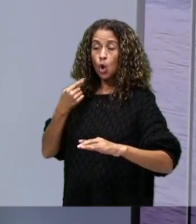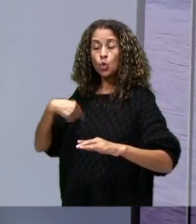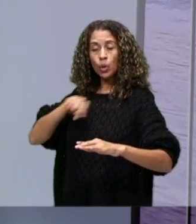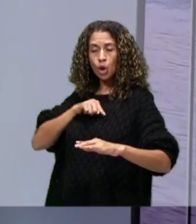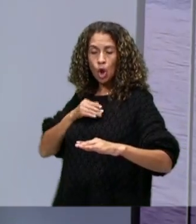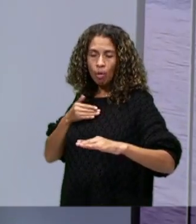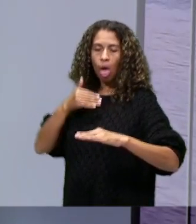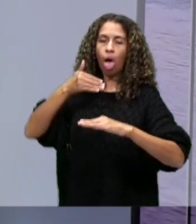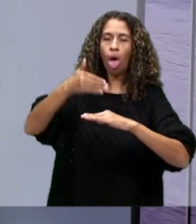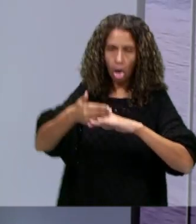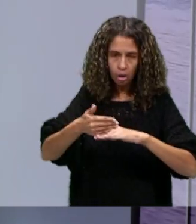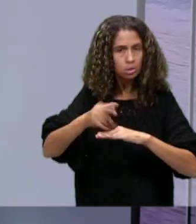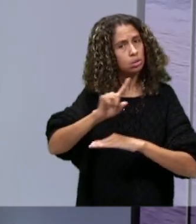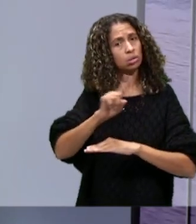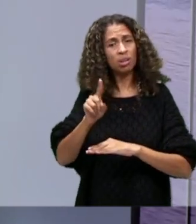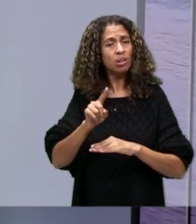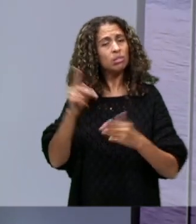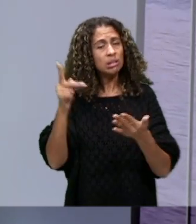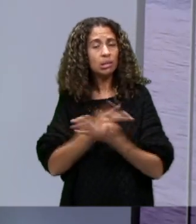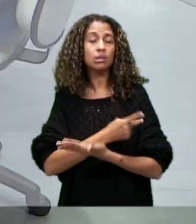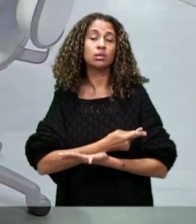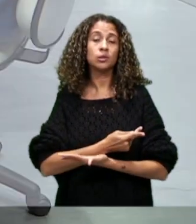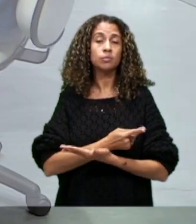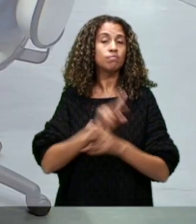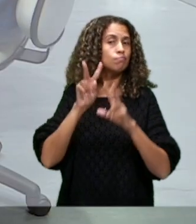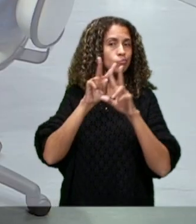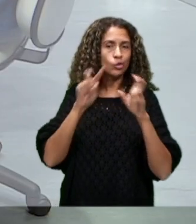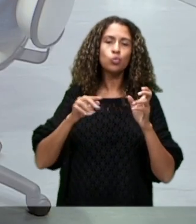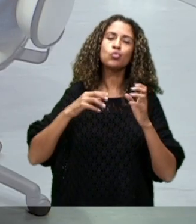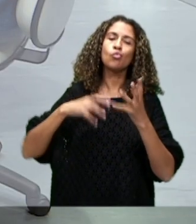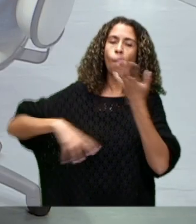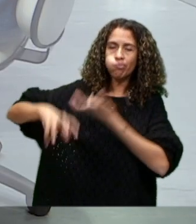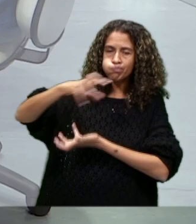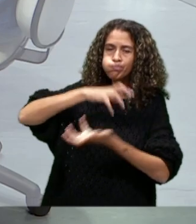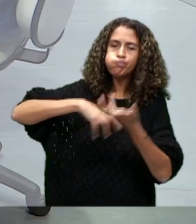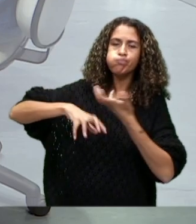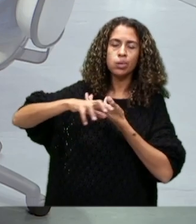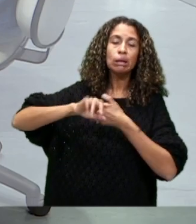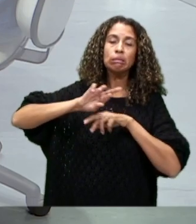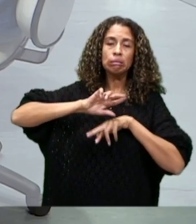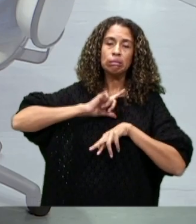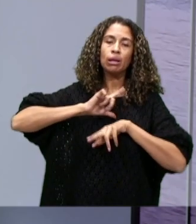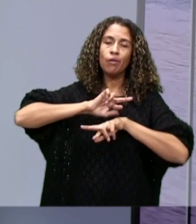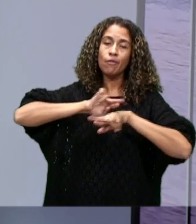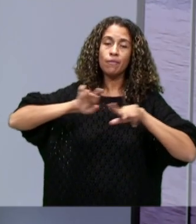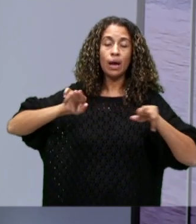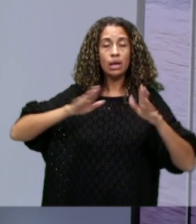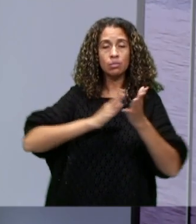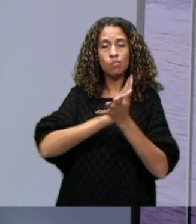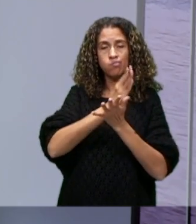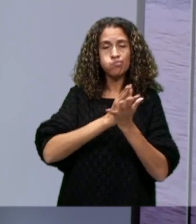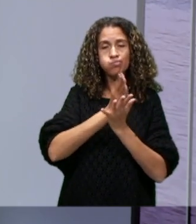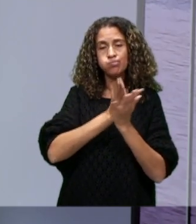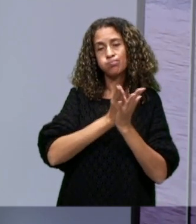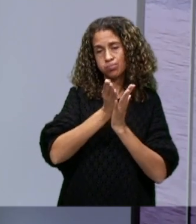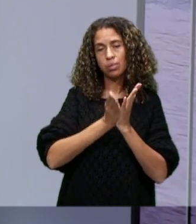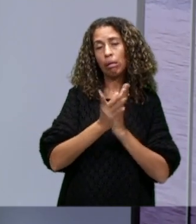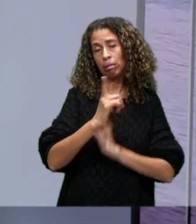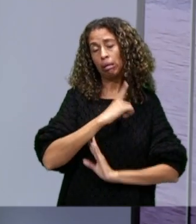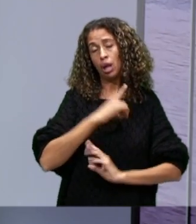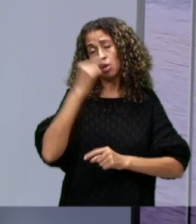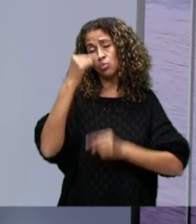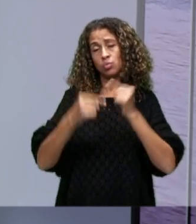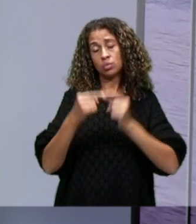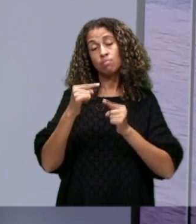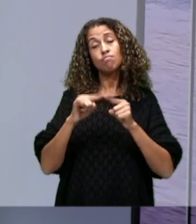insistir, né? É um assunto que, extremamente polêmico, né? Existem várias linhas de raciocínio em relação a isso, mas é